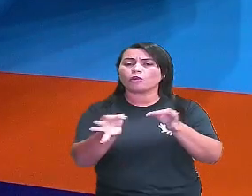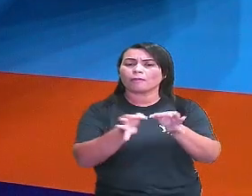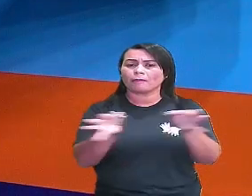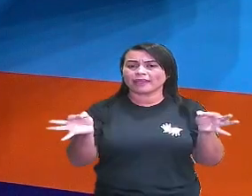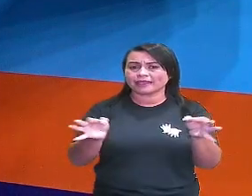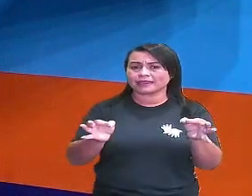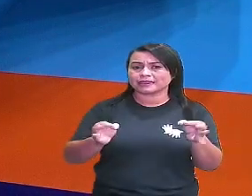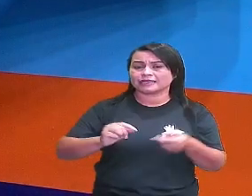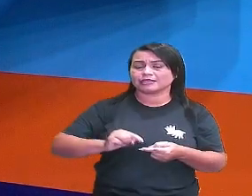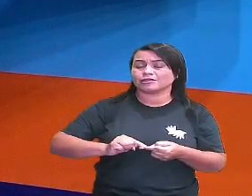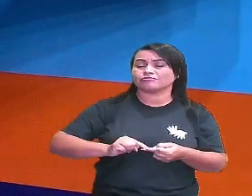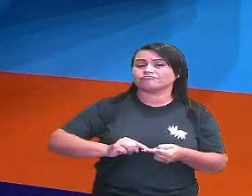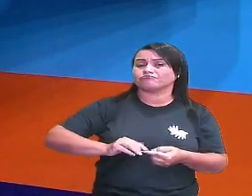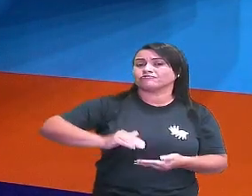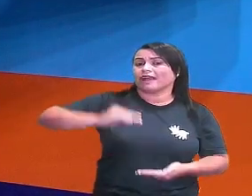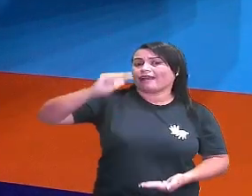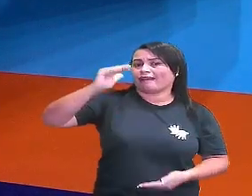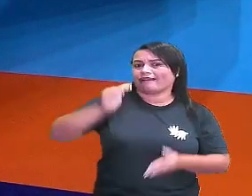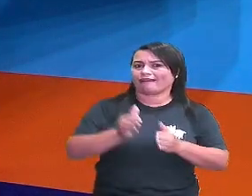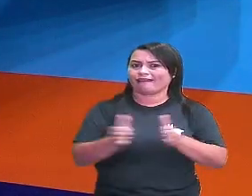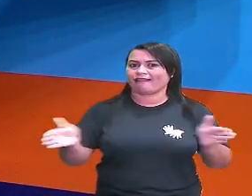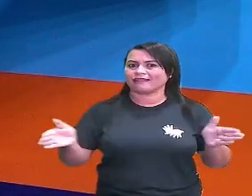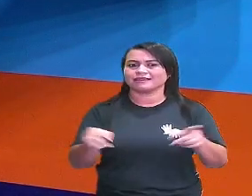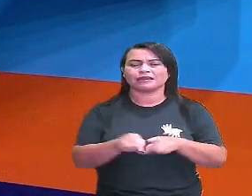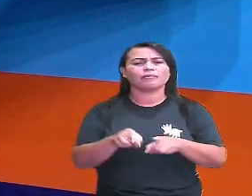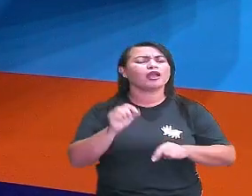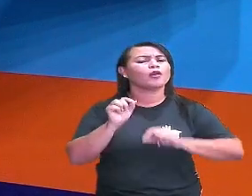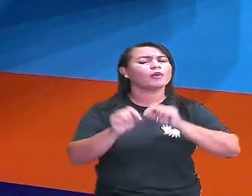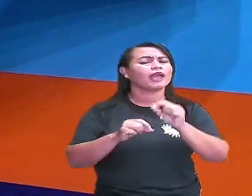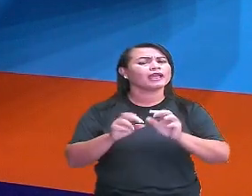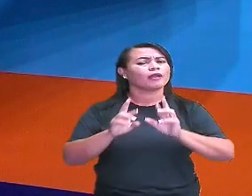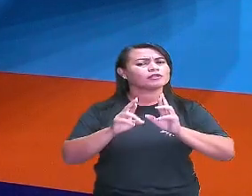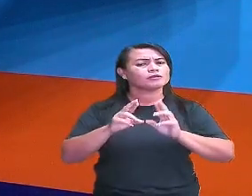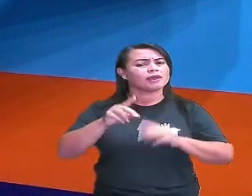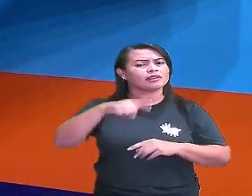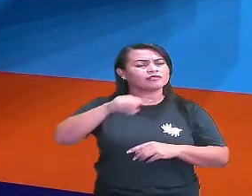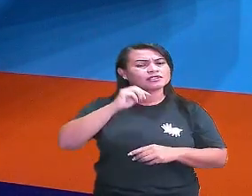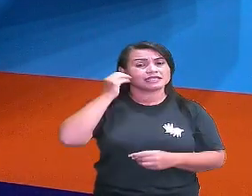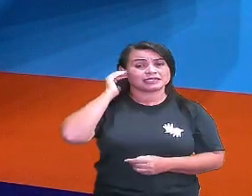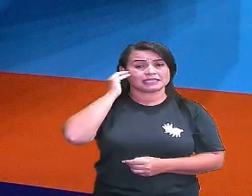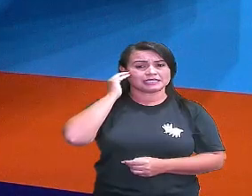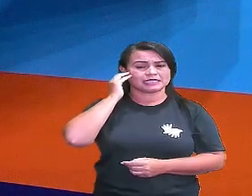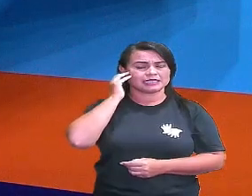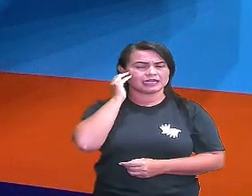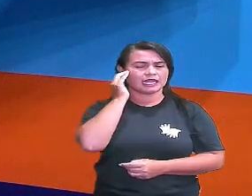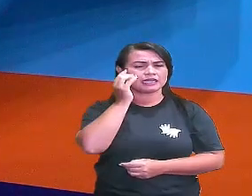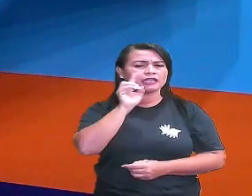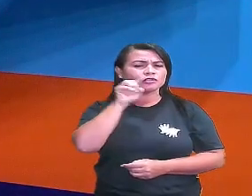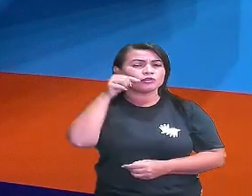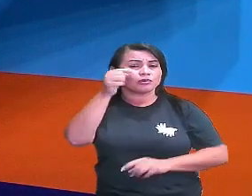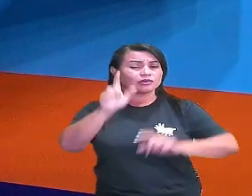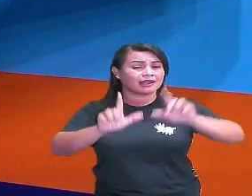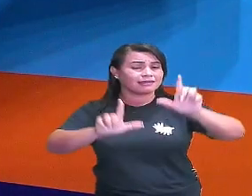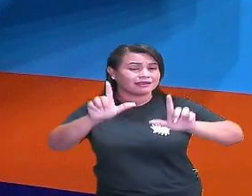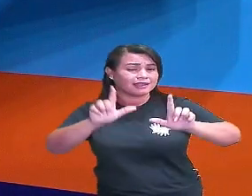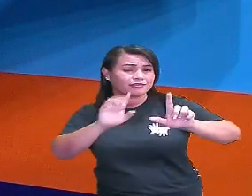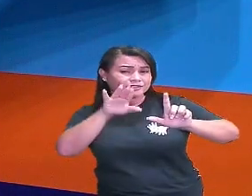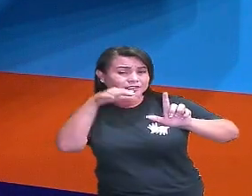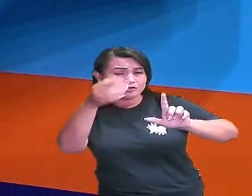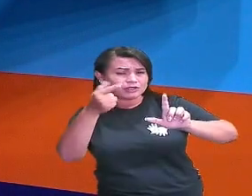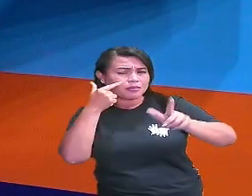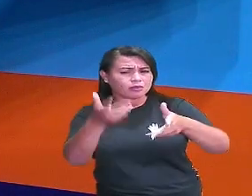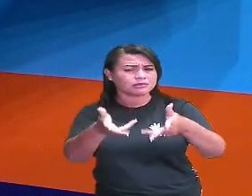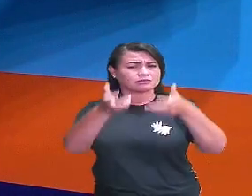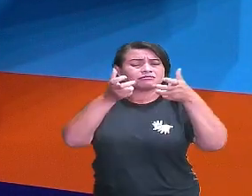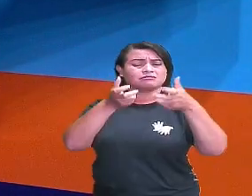de uma grandeza, tá? E aí, o que eu espero que você compreenda aí do outro lado da telinha? Que você